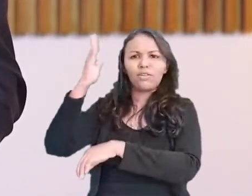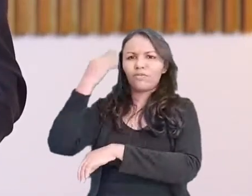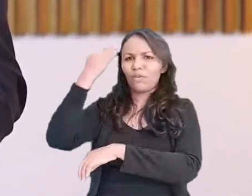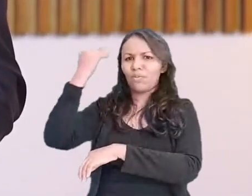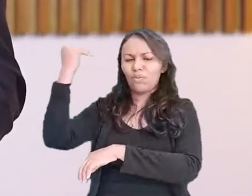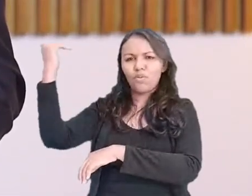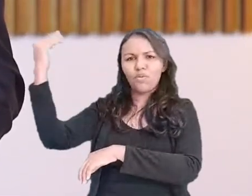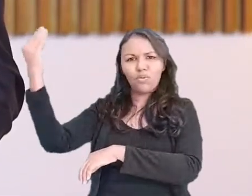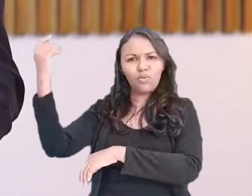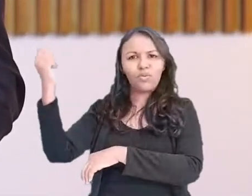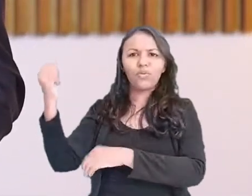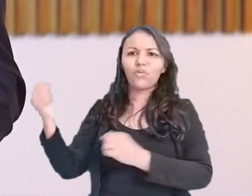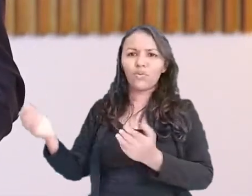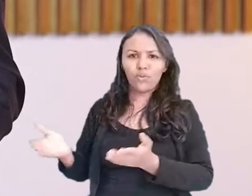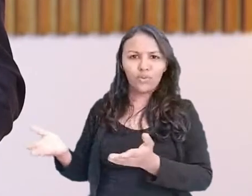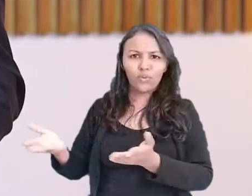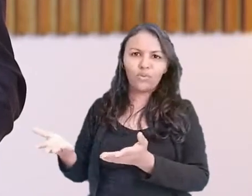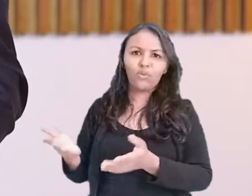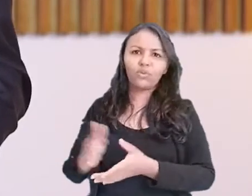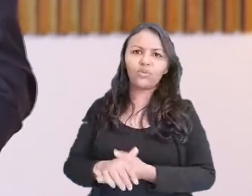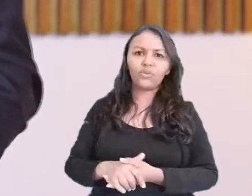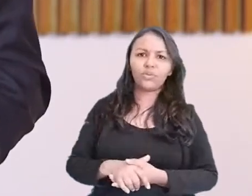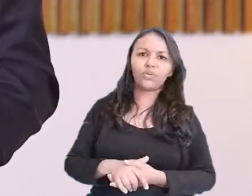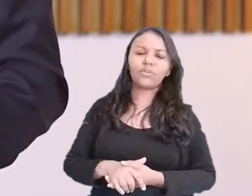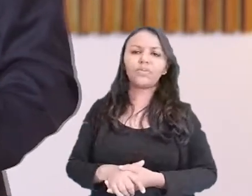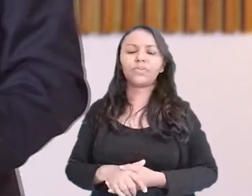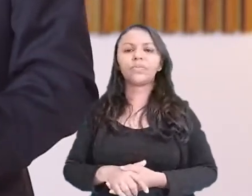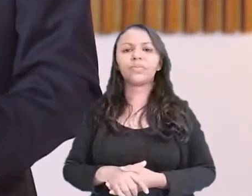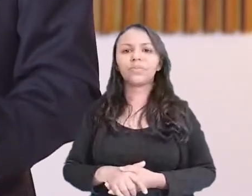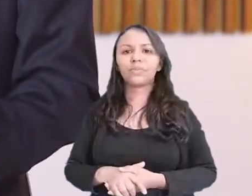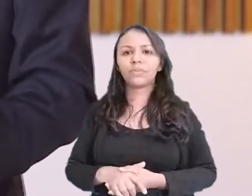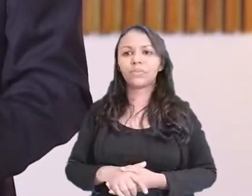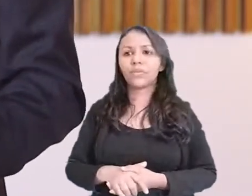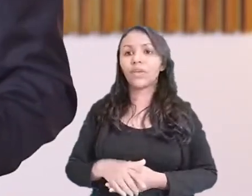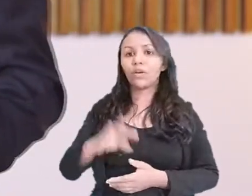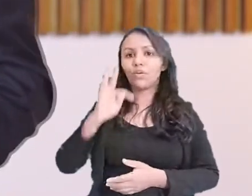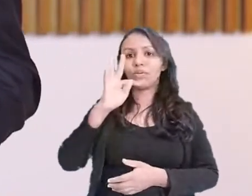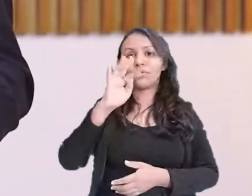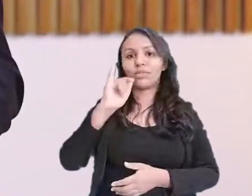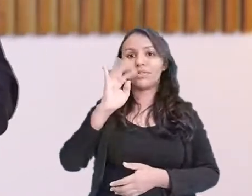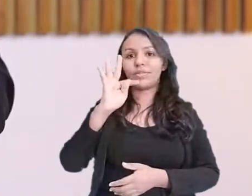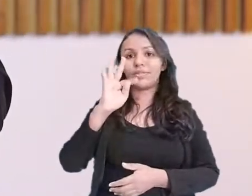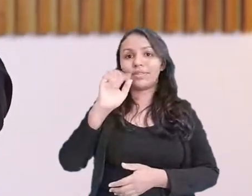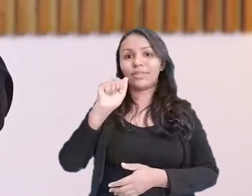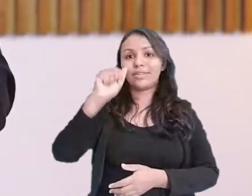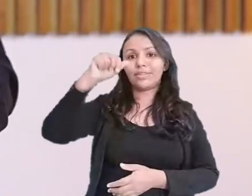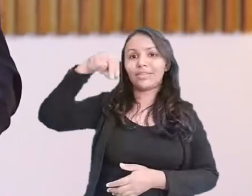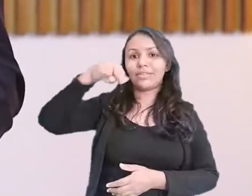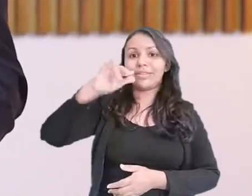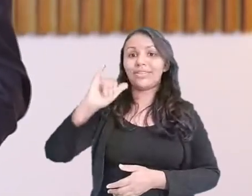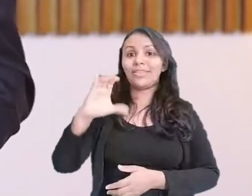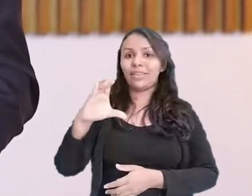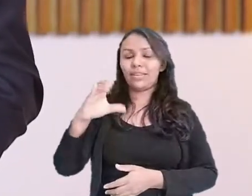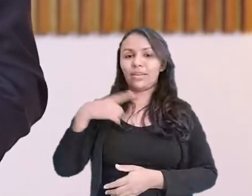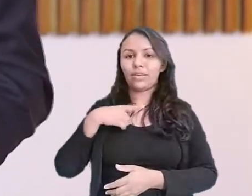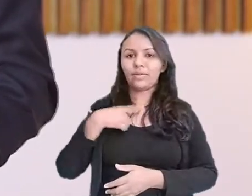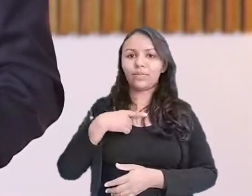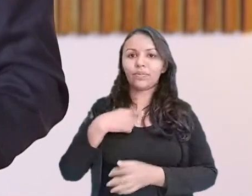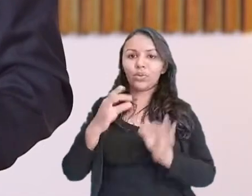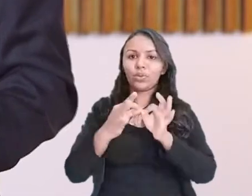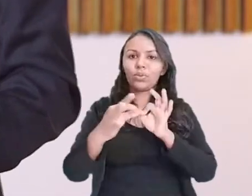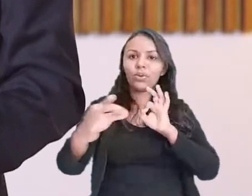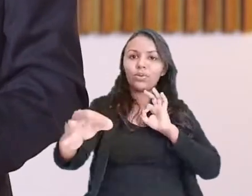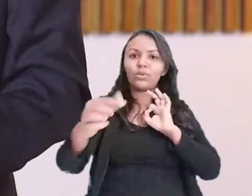e devido já terem feito filmes e etc., a respeito do Titanic, o Titanic tinha 269 metros de comprimento, 28 de